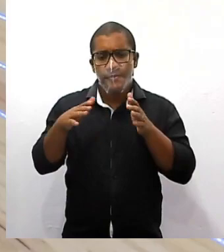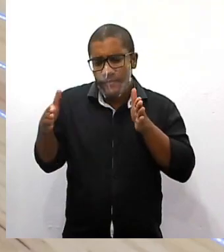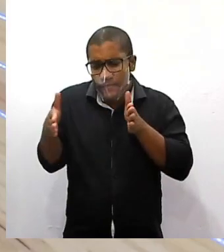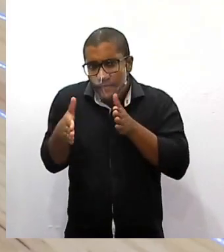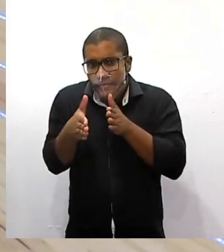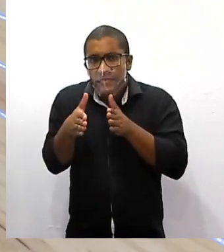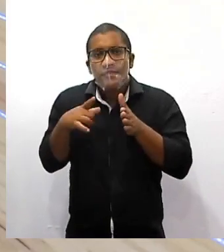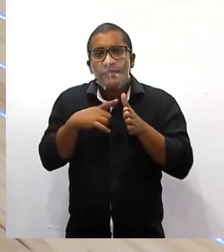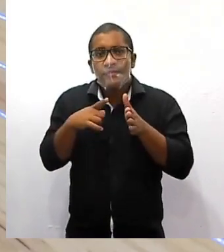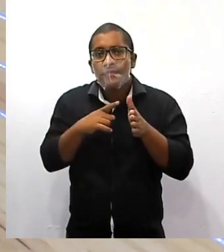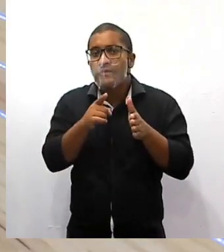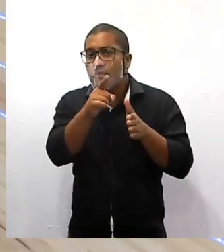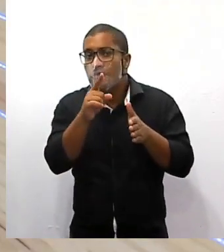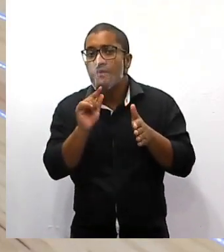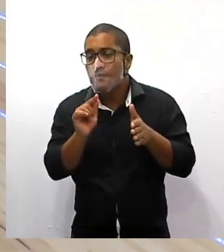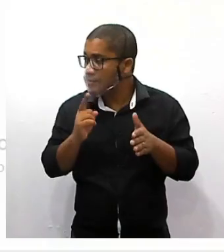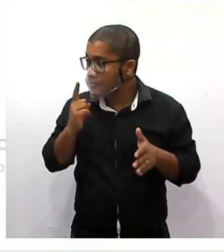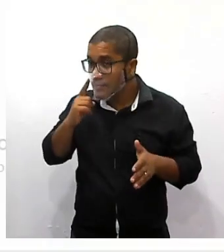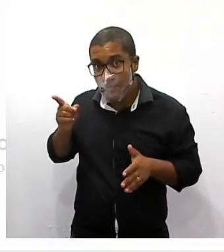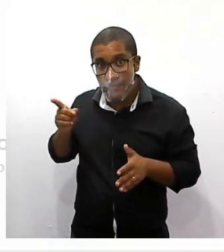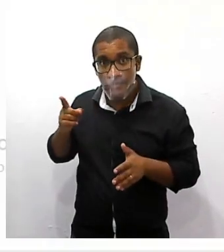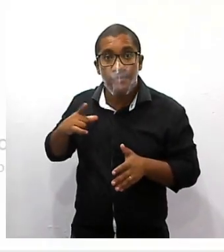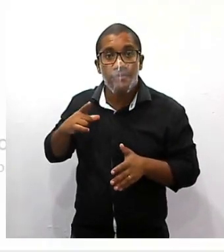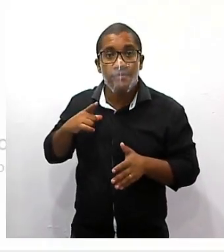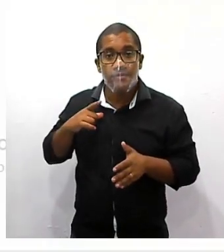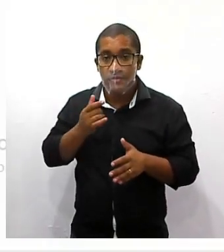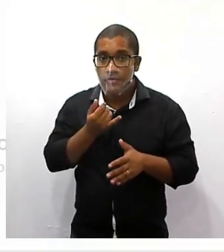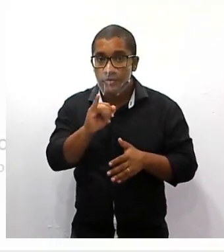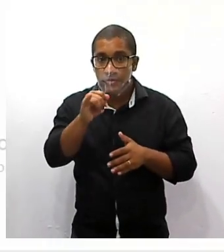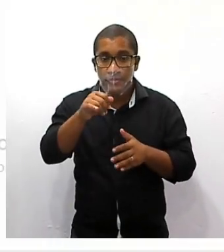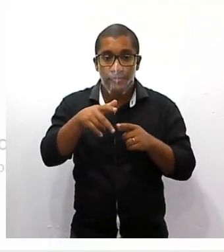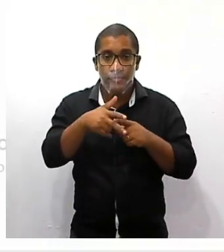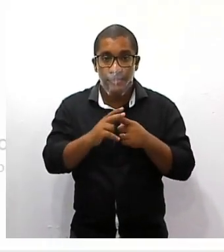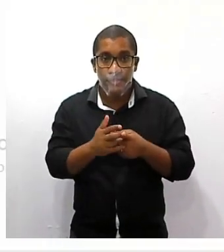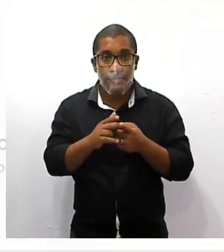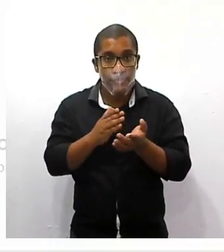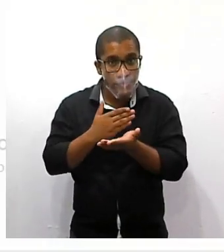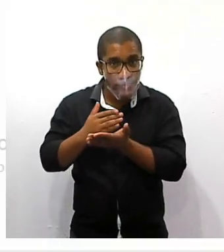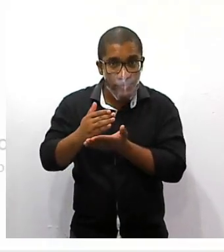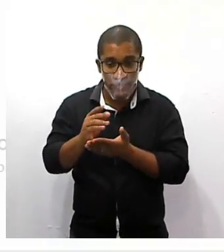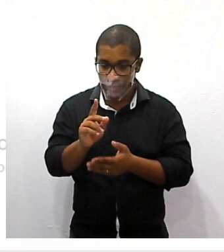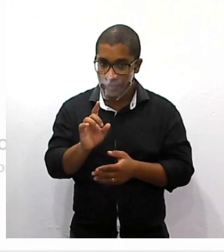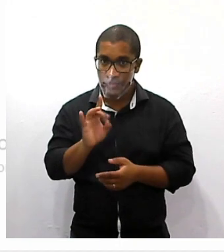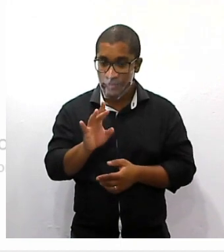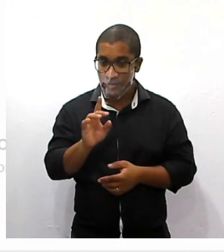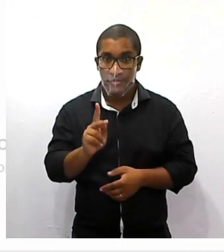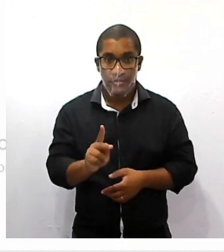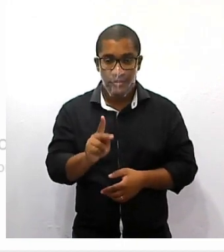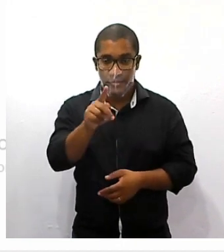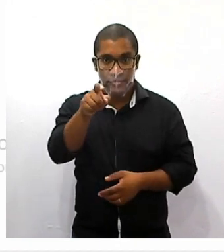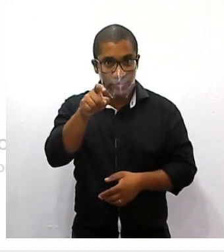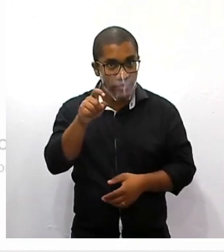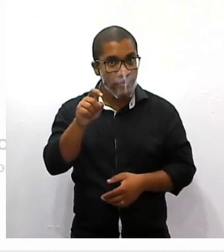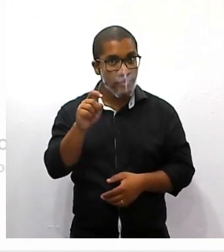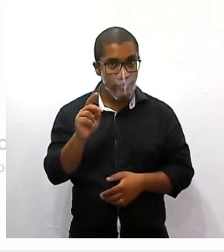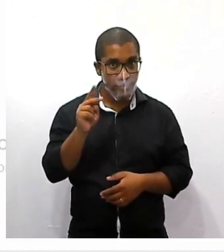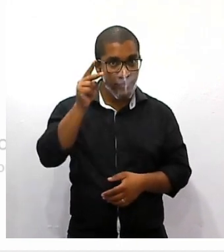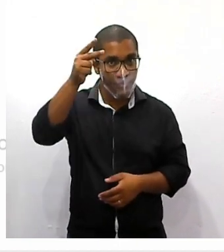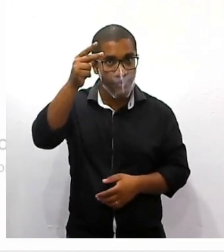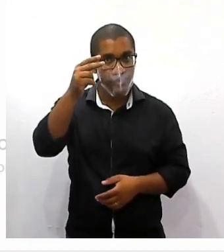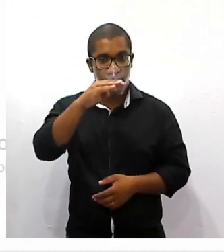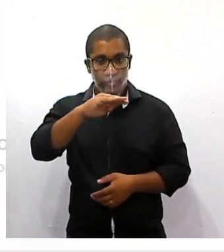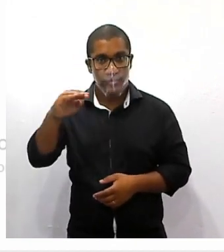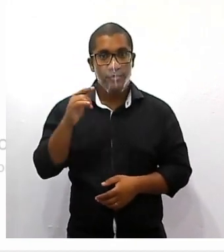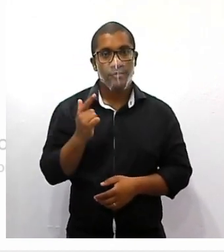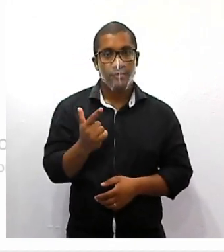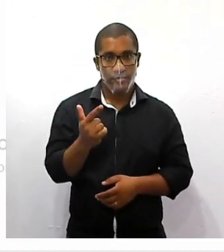você tem na energia mecânica inicial só o kx² sobre 2. No ponto final, quando ele atinge a